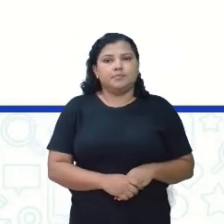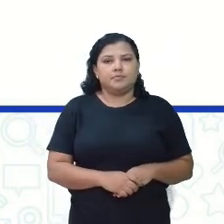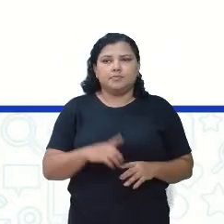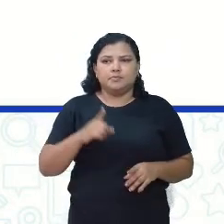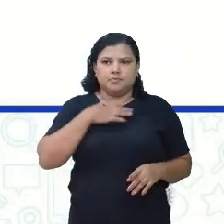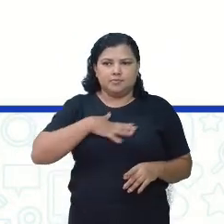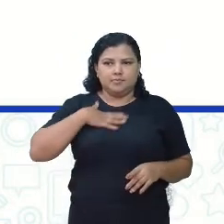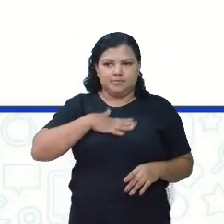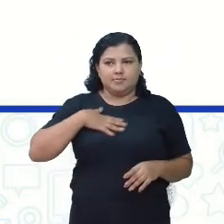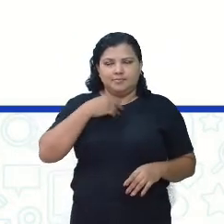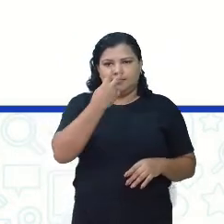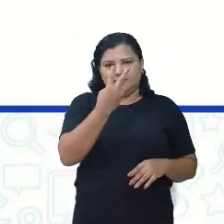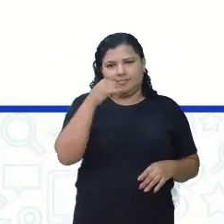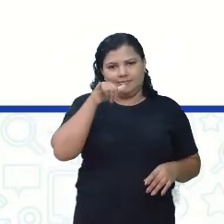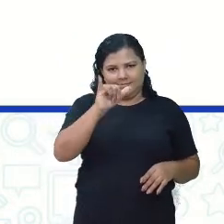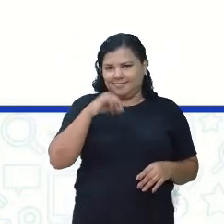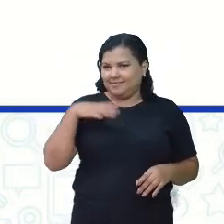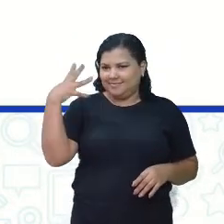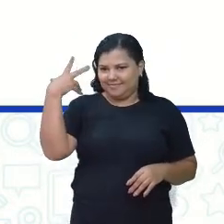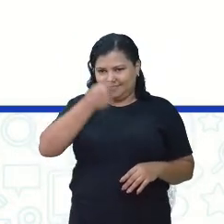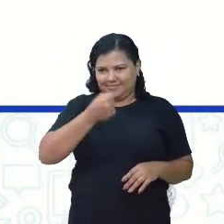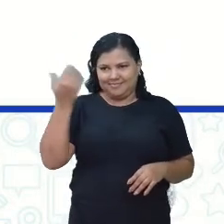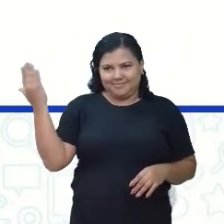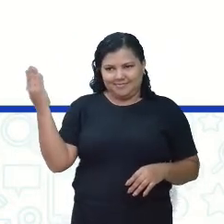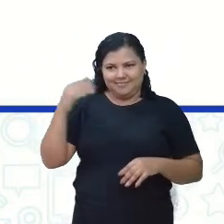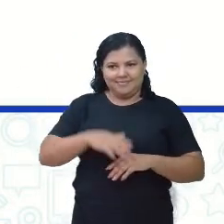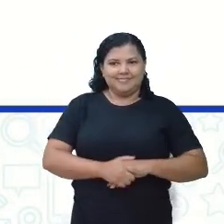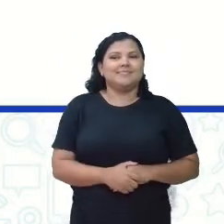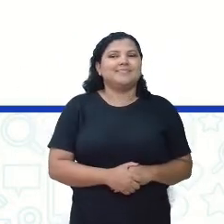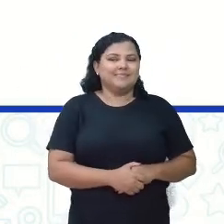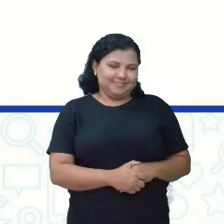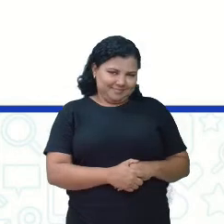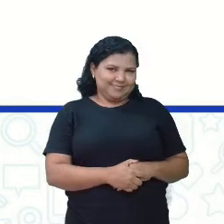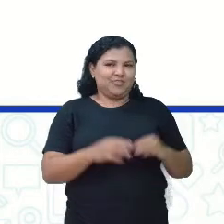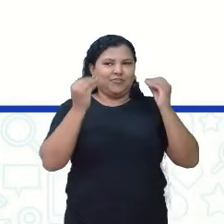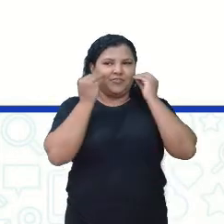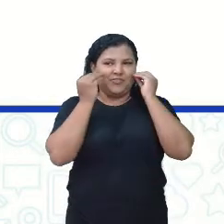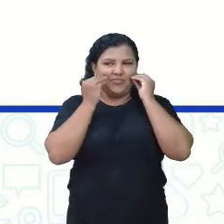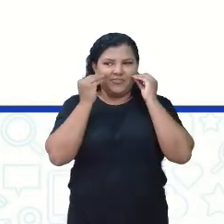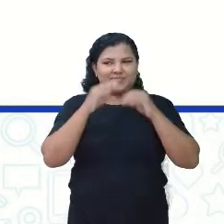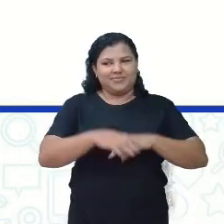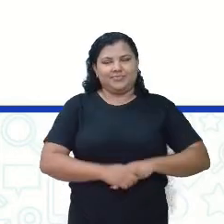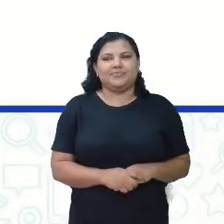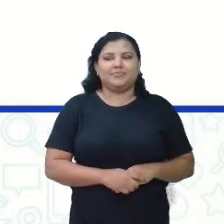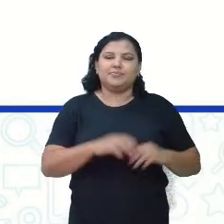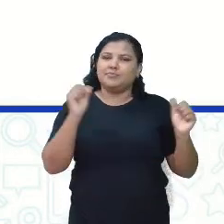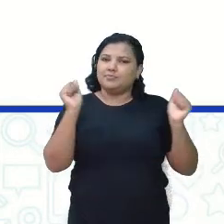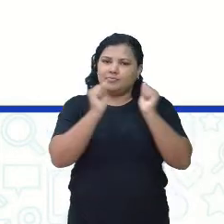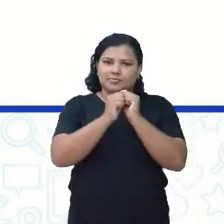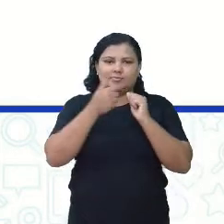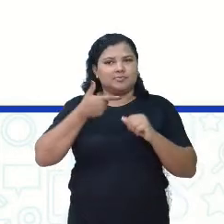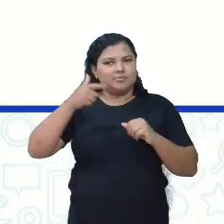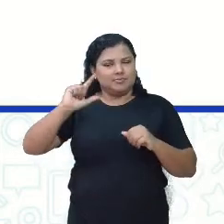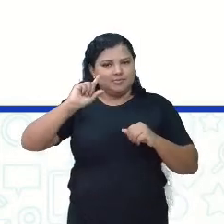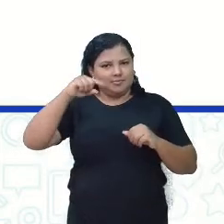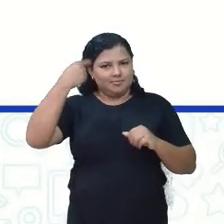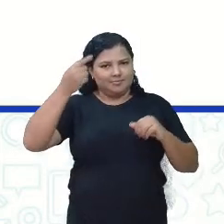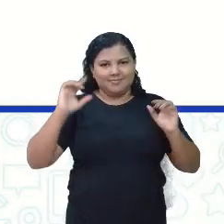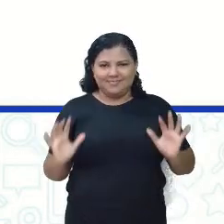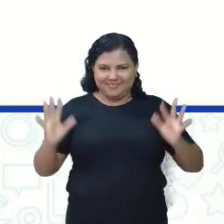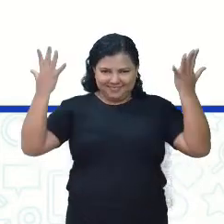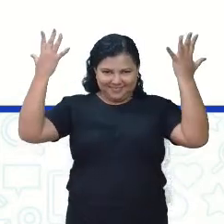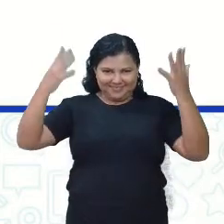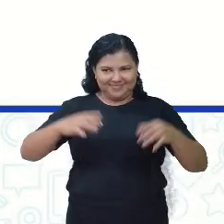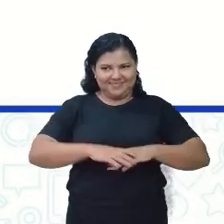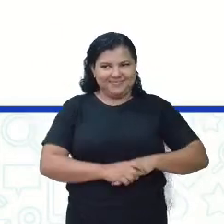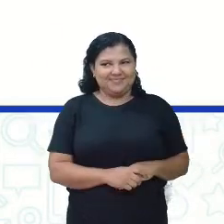do meu 2y ali, Briane? Ficou bonito, não foi de balão? Top. E aí você junta para os outros próximos aniversários, né?